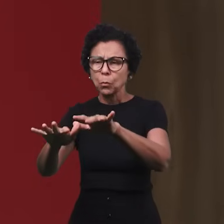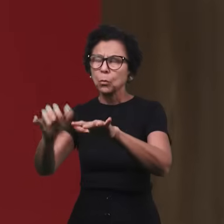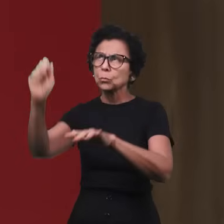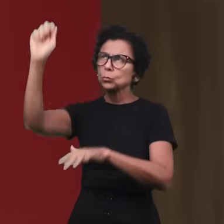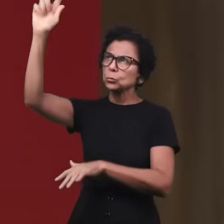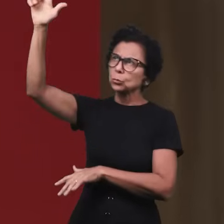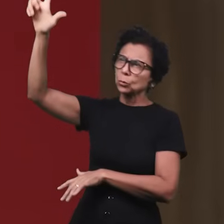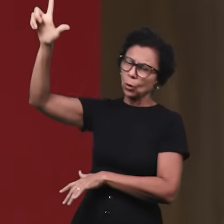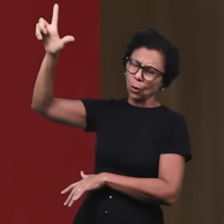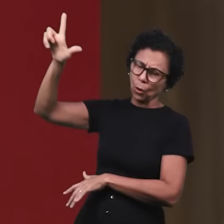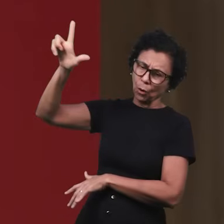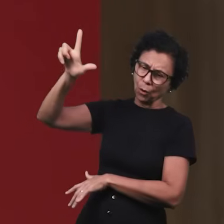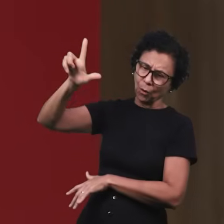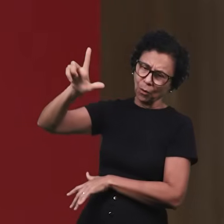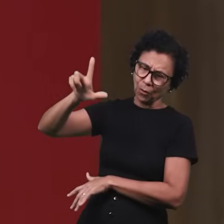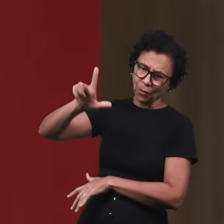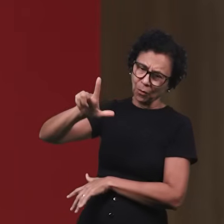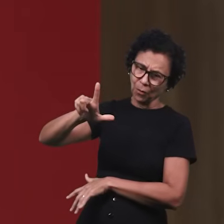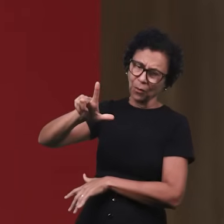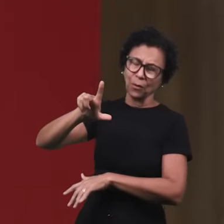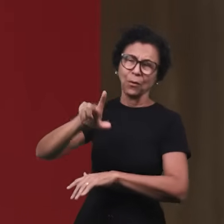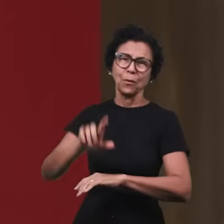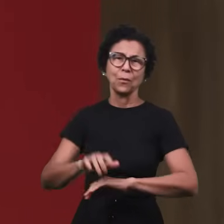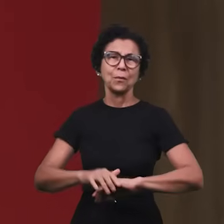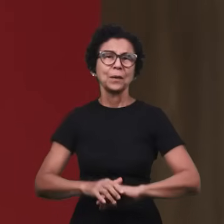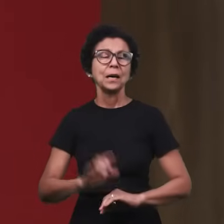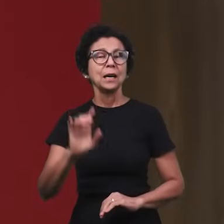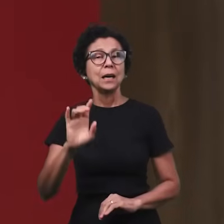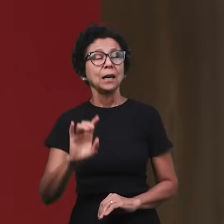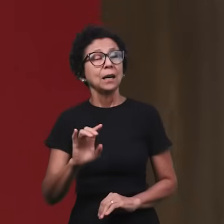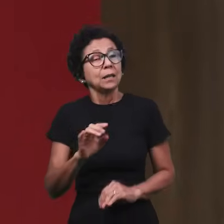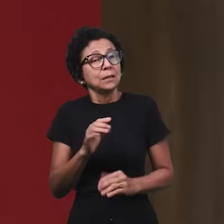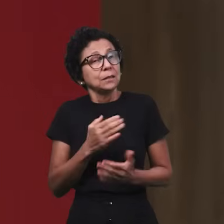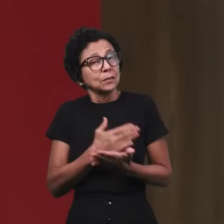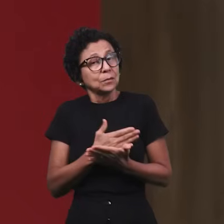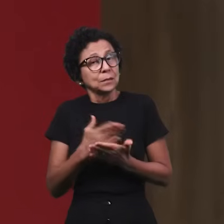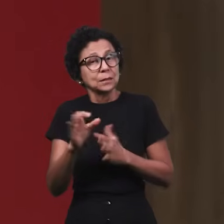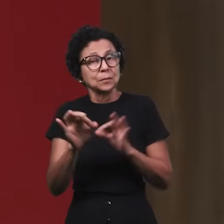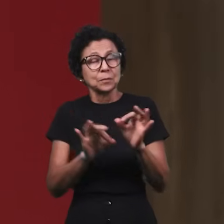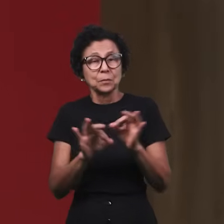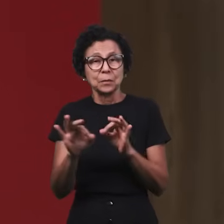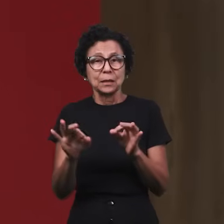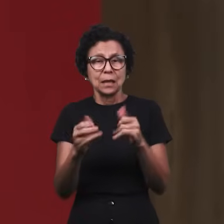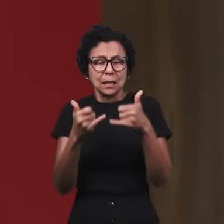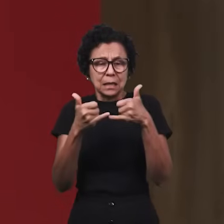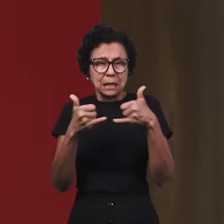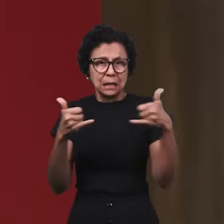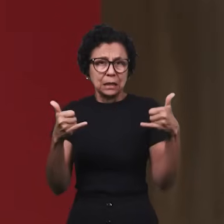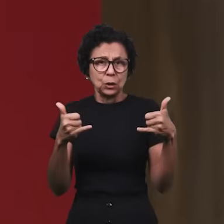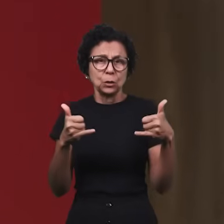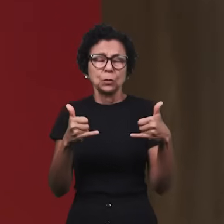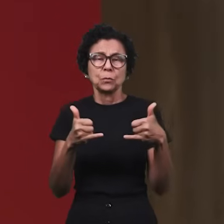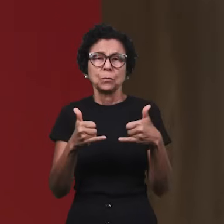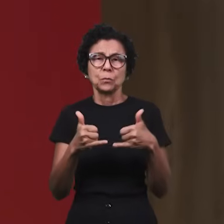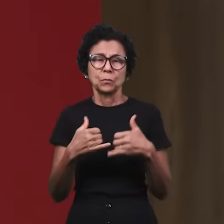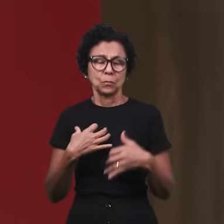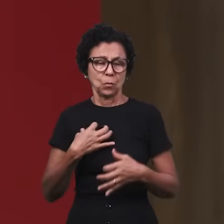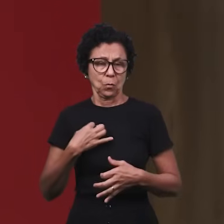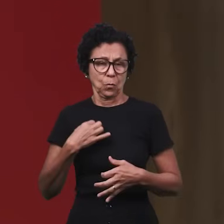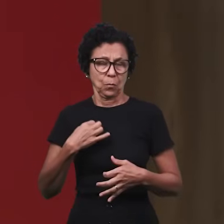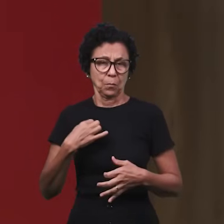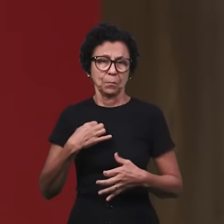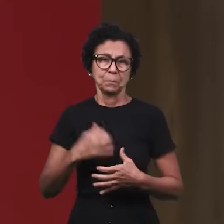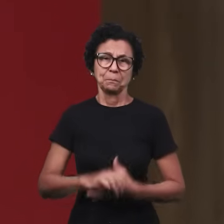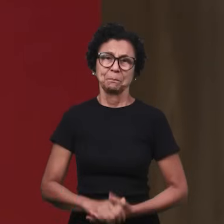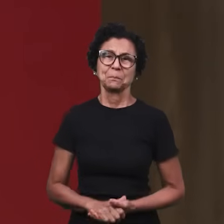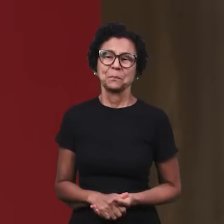aí começavam a produzir os tecidos para que no inverno tudo já estivesse pronto. E André, quando a gente olha,